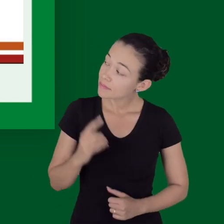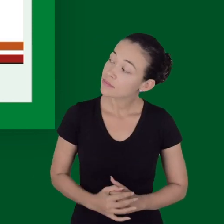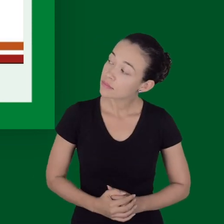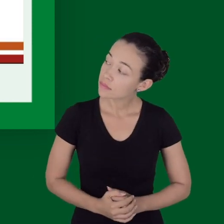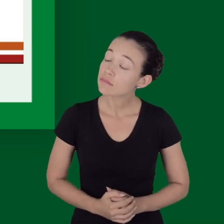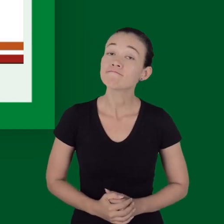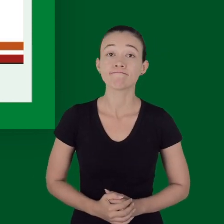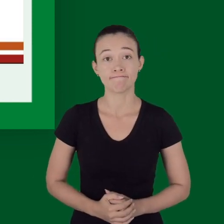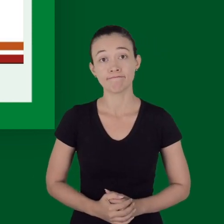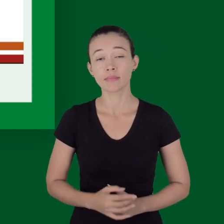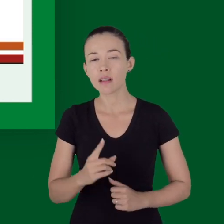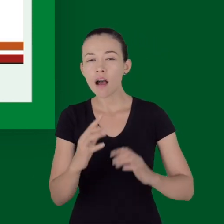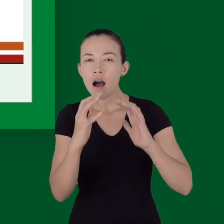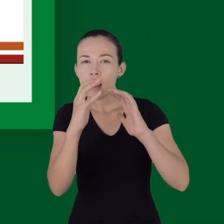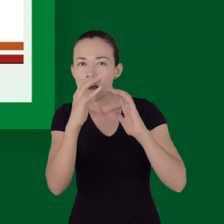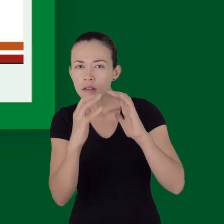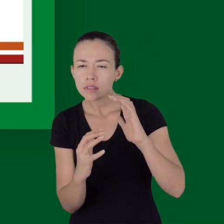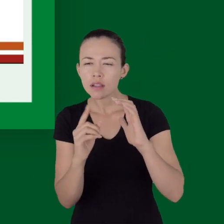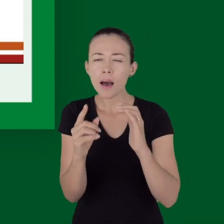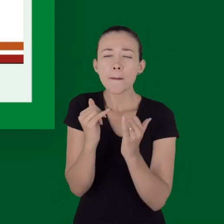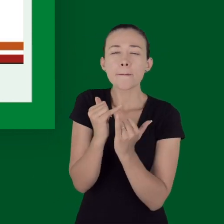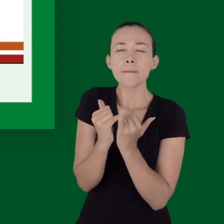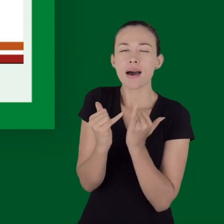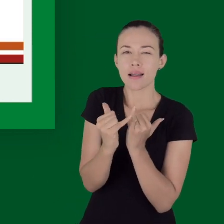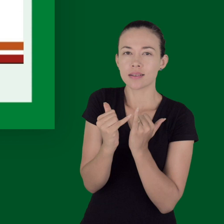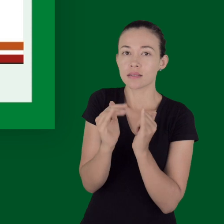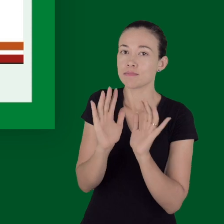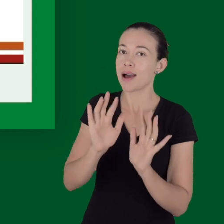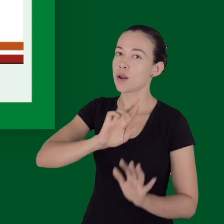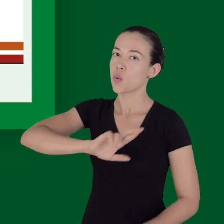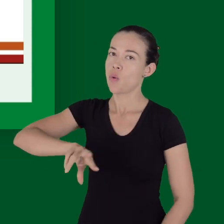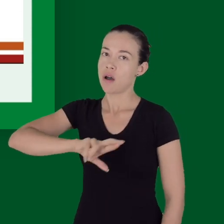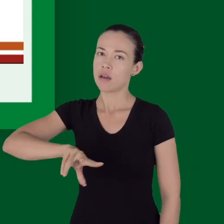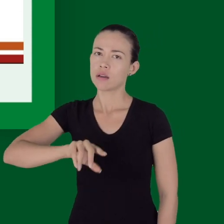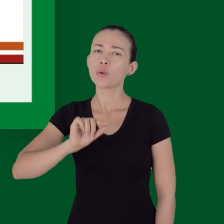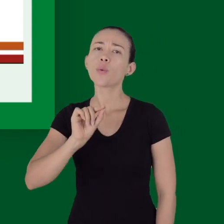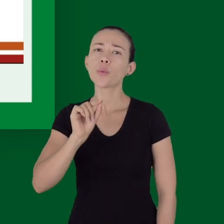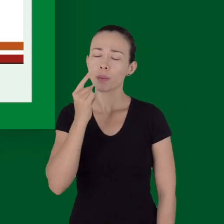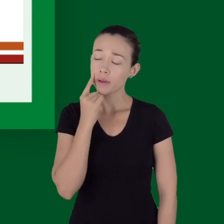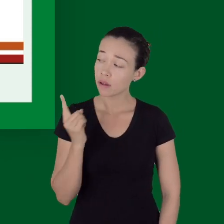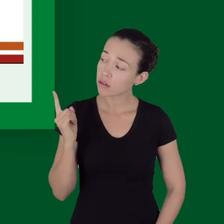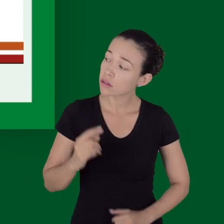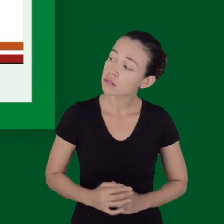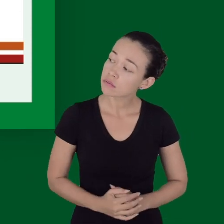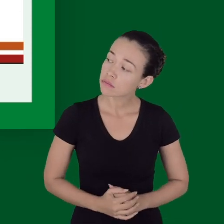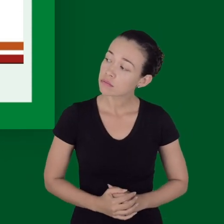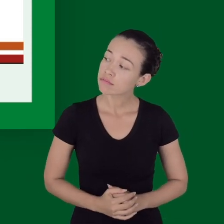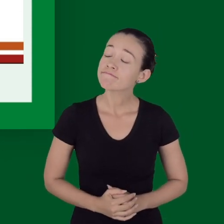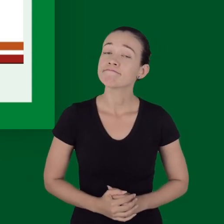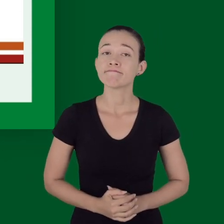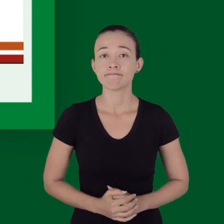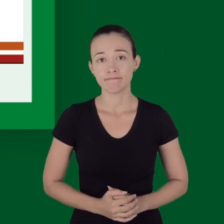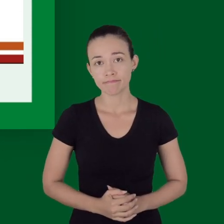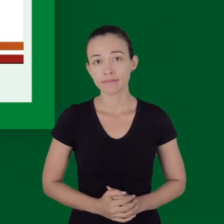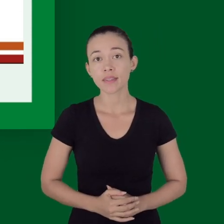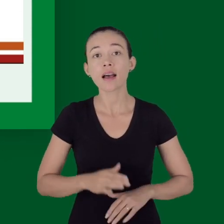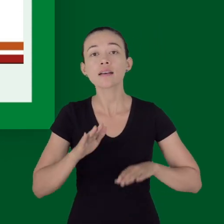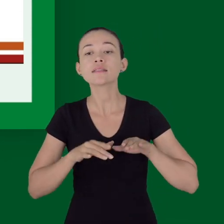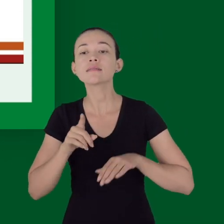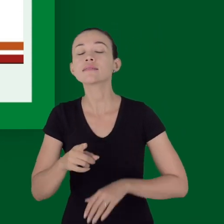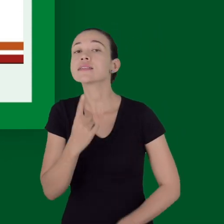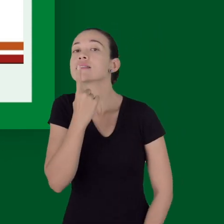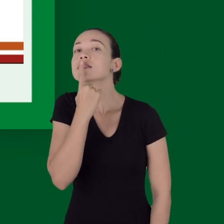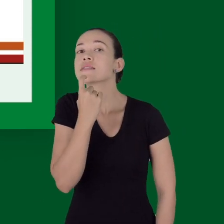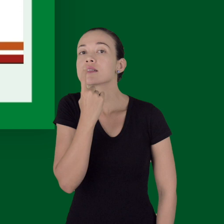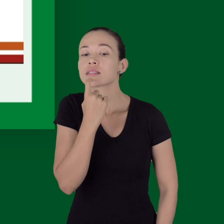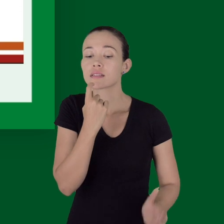Diagnósticos diferenciais, esse é um tema bem importante, a gente tem porque tem várias coisas que podem simular o AVC. Uma das que a gente